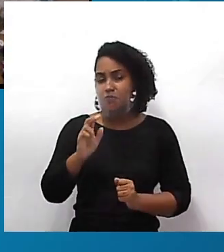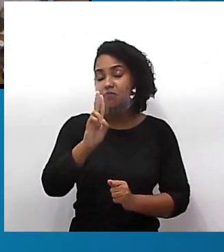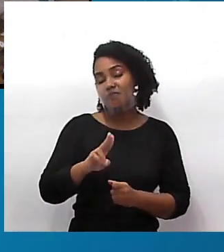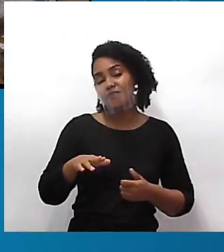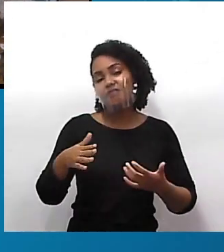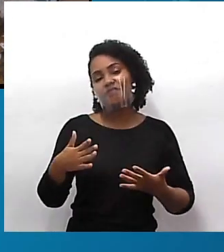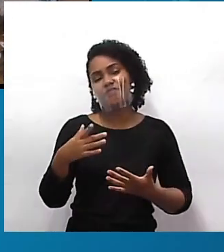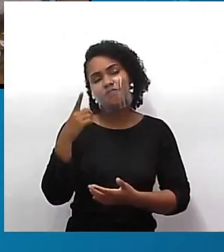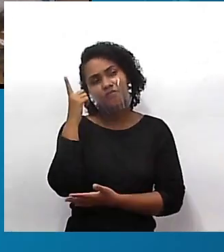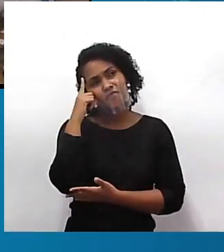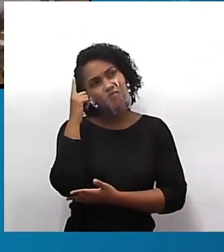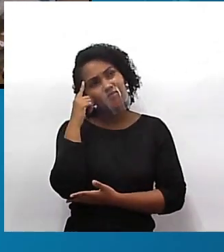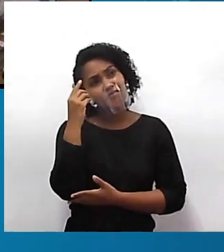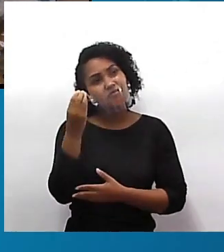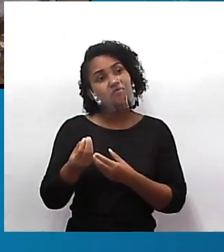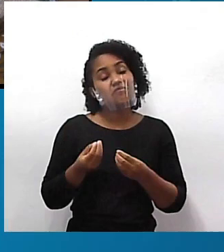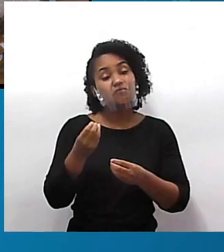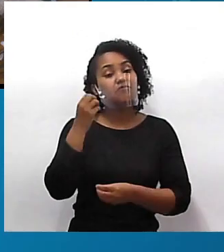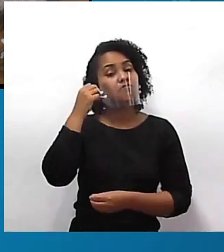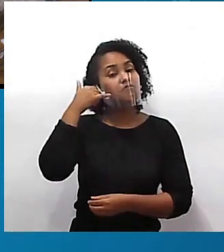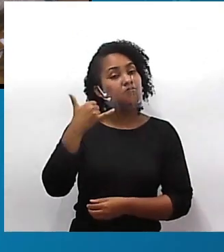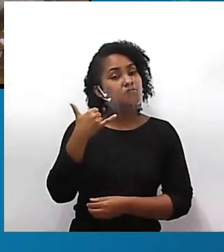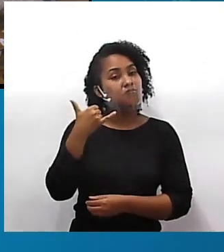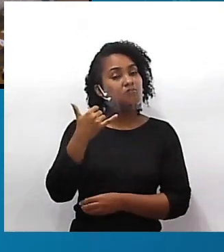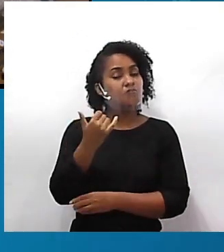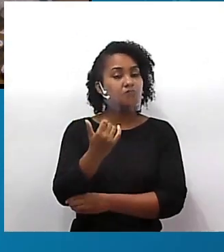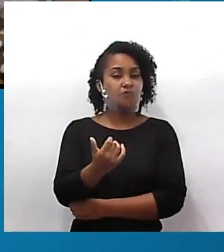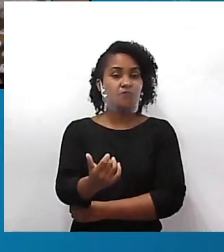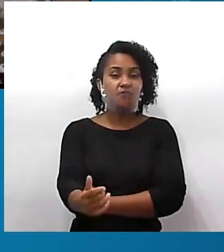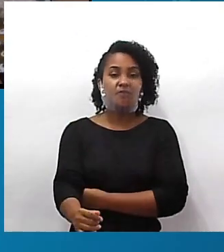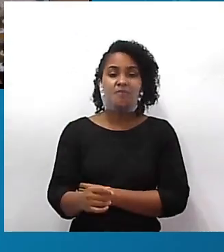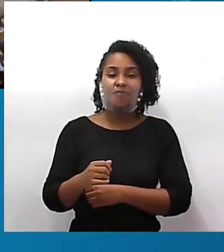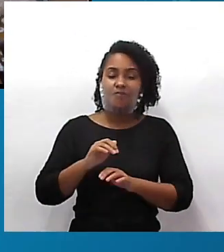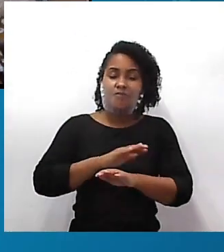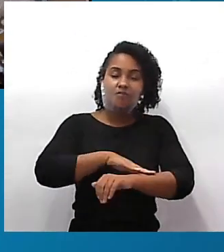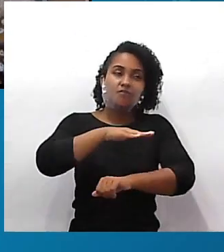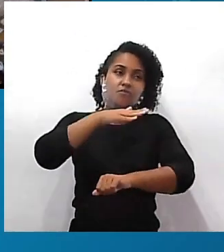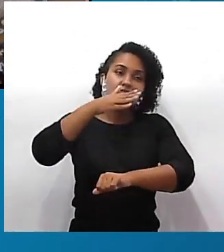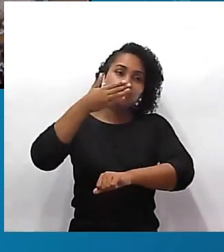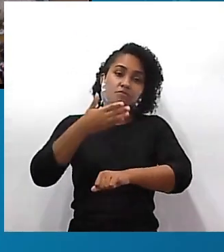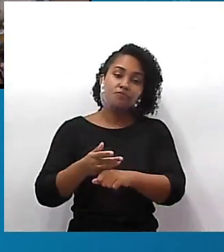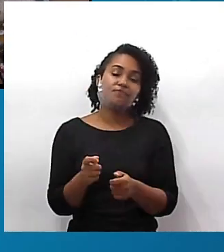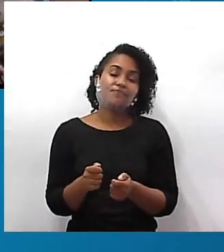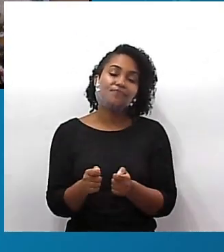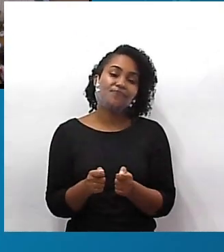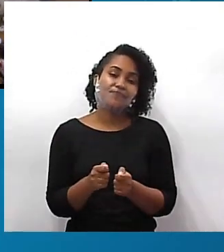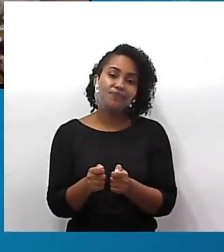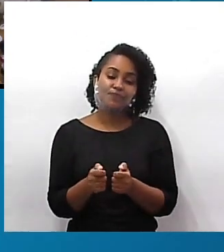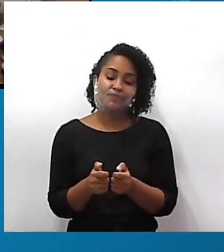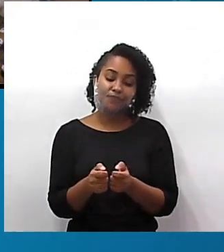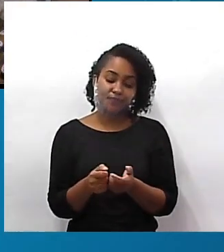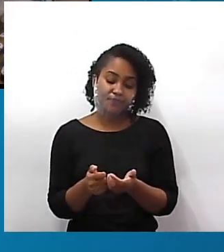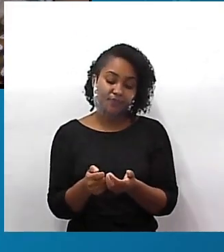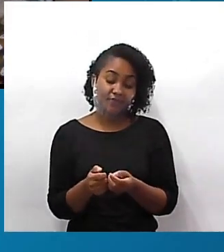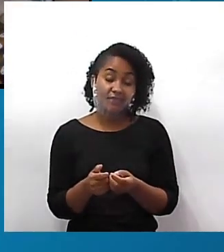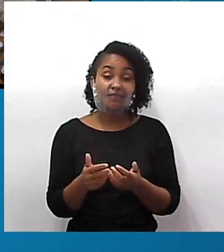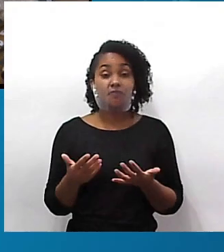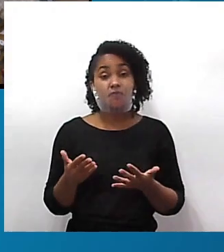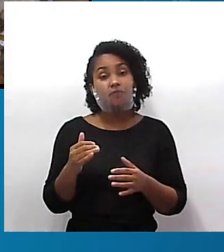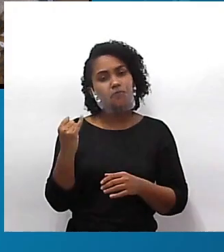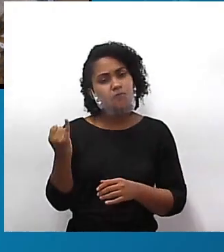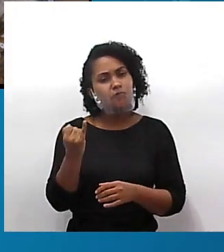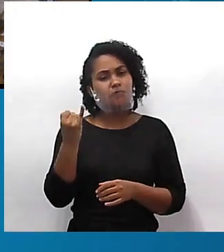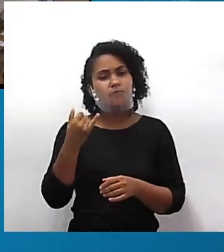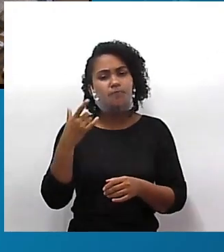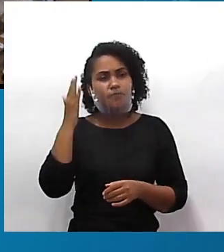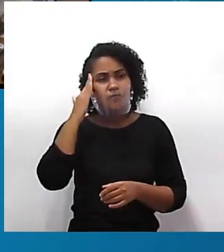Então, pensem bem na questão do celular. A gente passa o dia todo, não consegue largar o celular. Então, é muito importante que